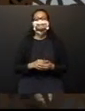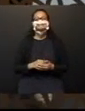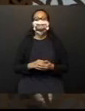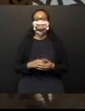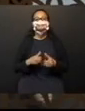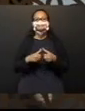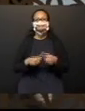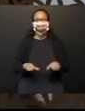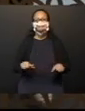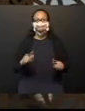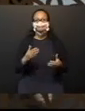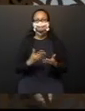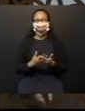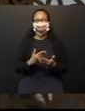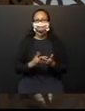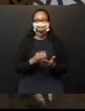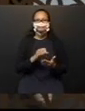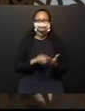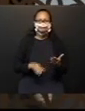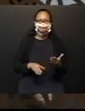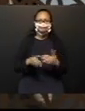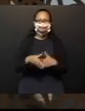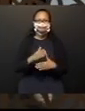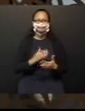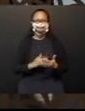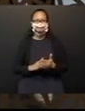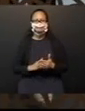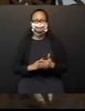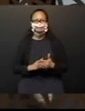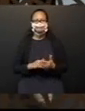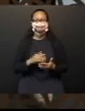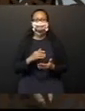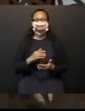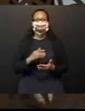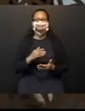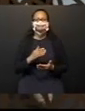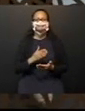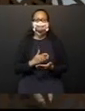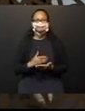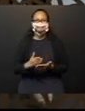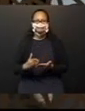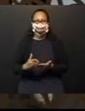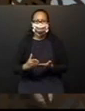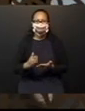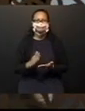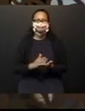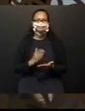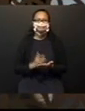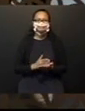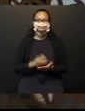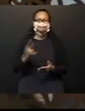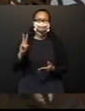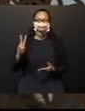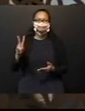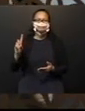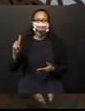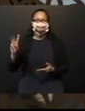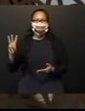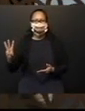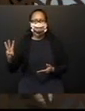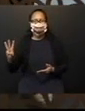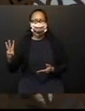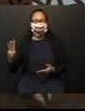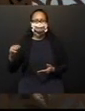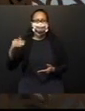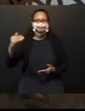aula, a gente vai fazer o capítulo todo. Nós vamos começar na página 213 e vamos